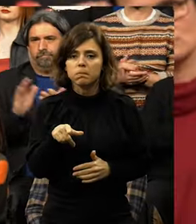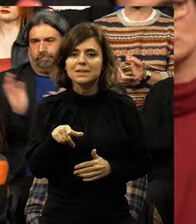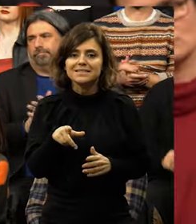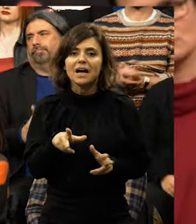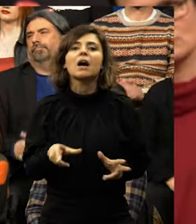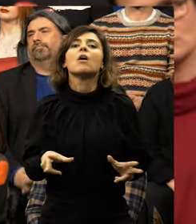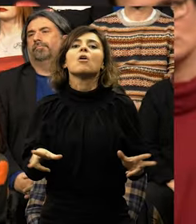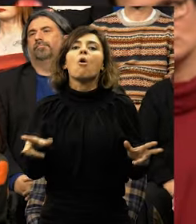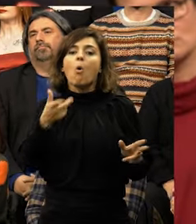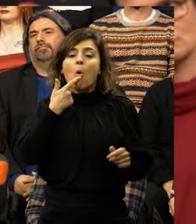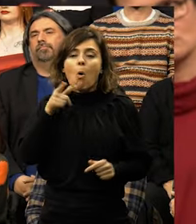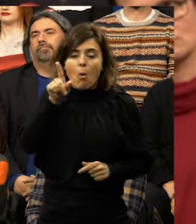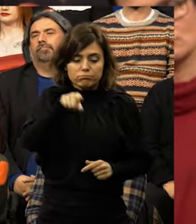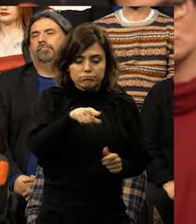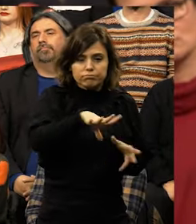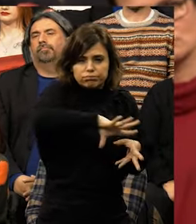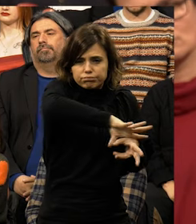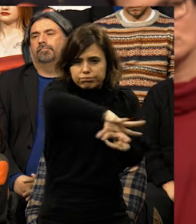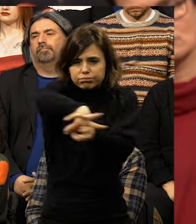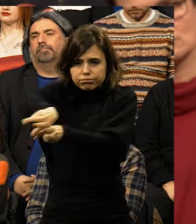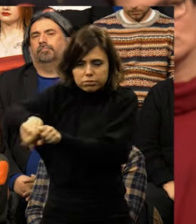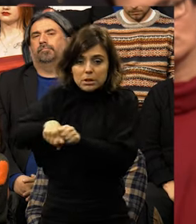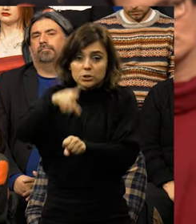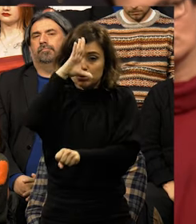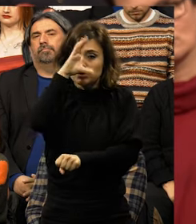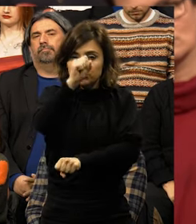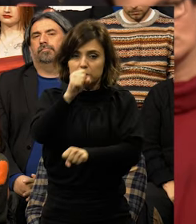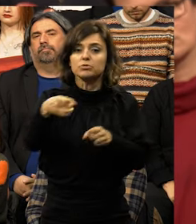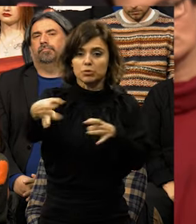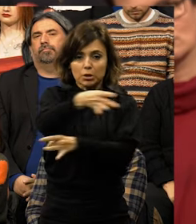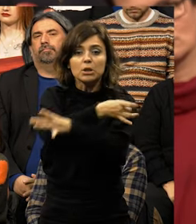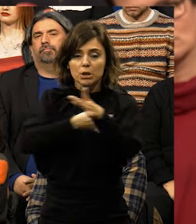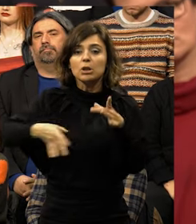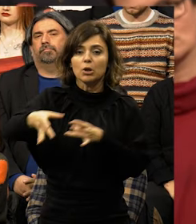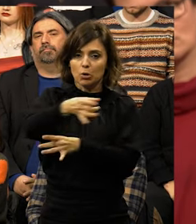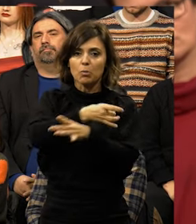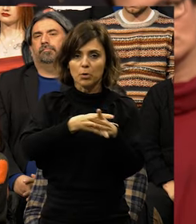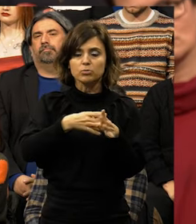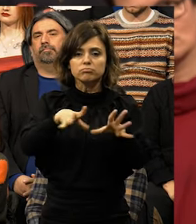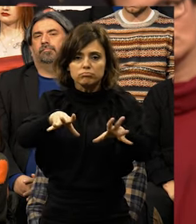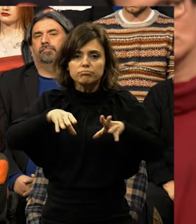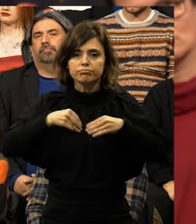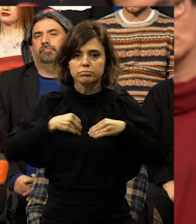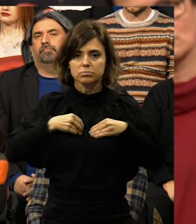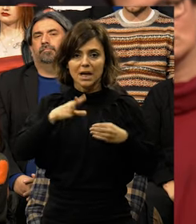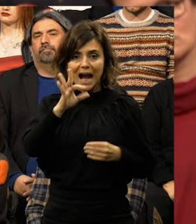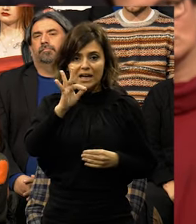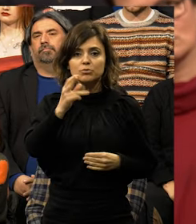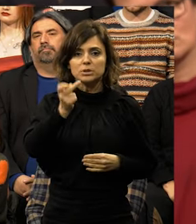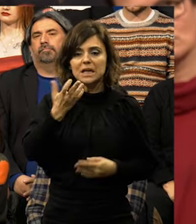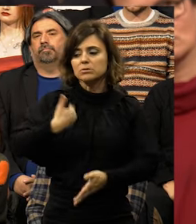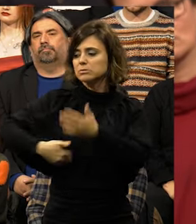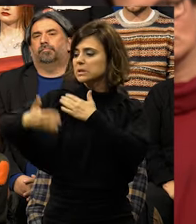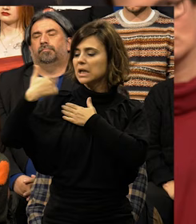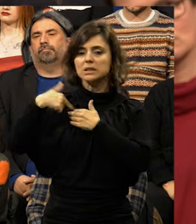naba com a cumplicidade dos governos europeus há precisamente 14 anos eu entrava pela primeira vez